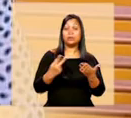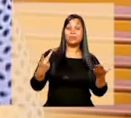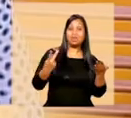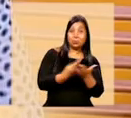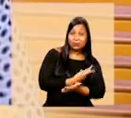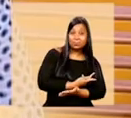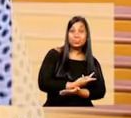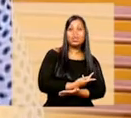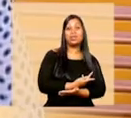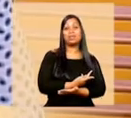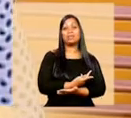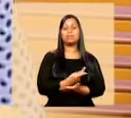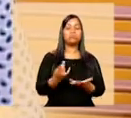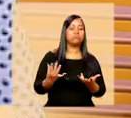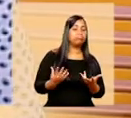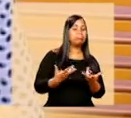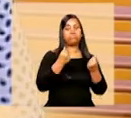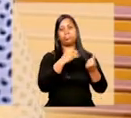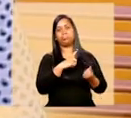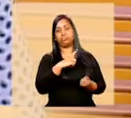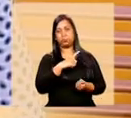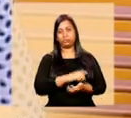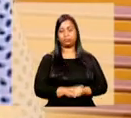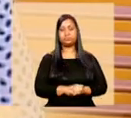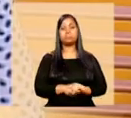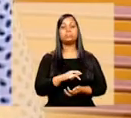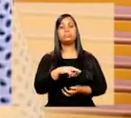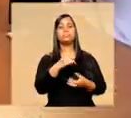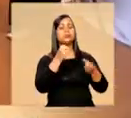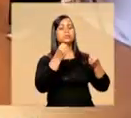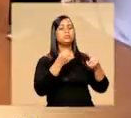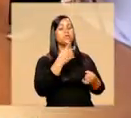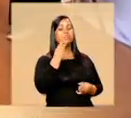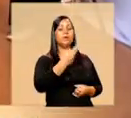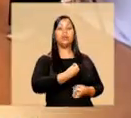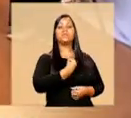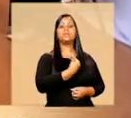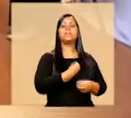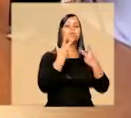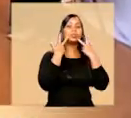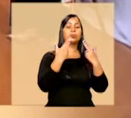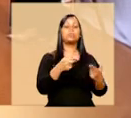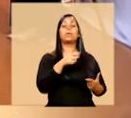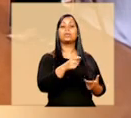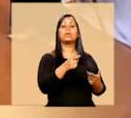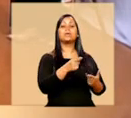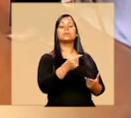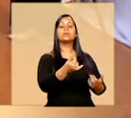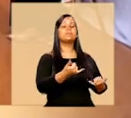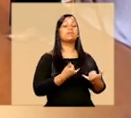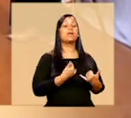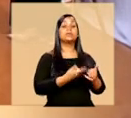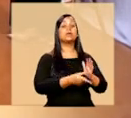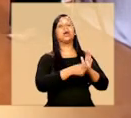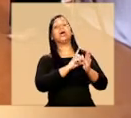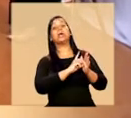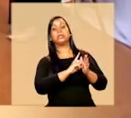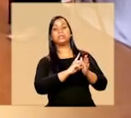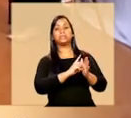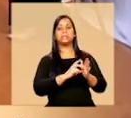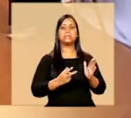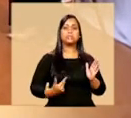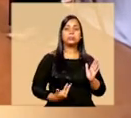isso acontece, é maravilhoso. Marcela, você falou da vida ao normal, né? Eu queria que você falasse um pouquinho, antes